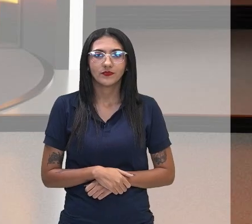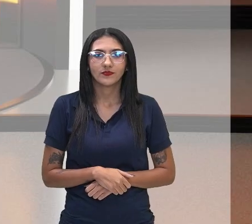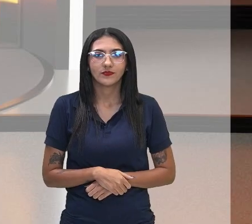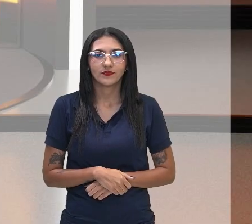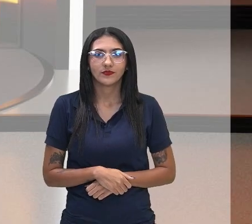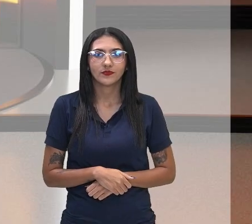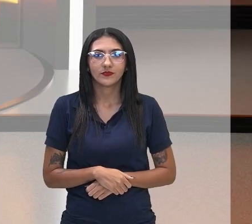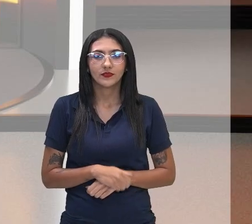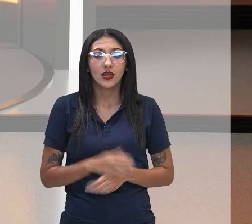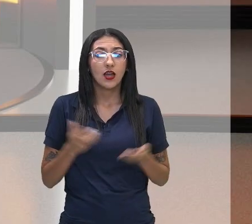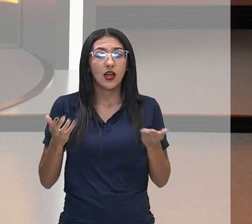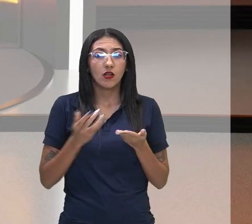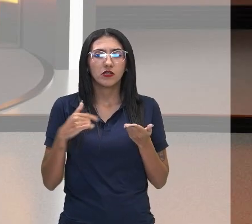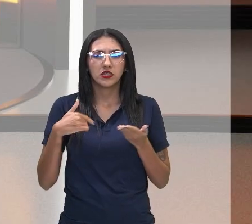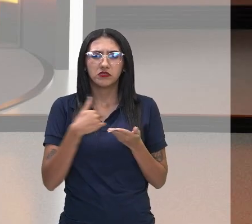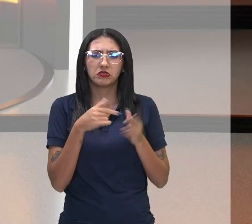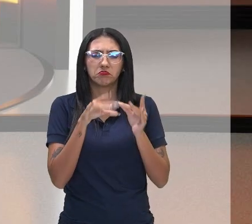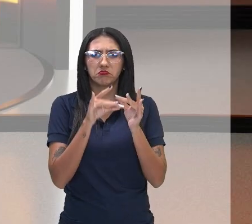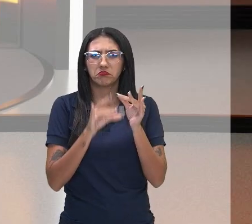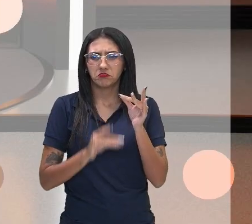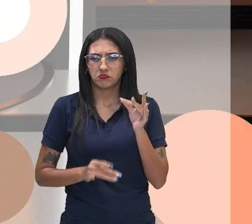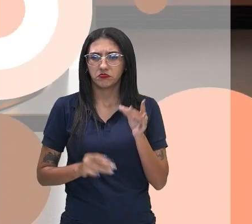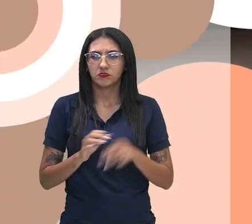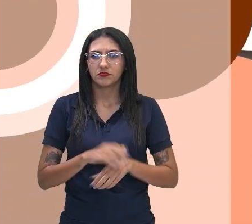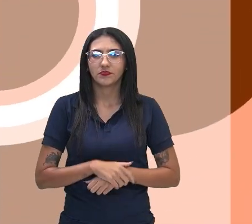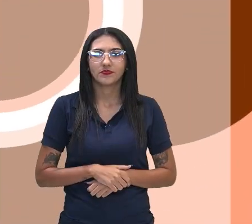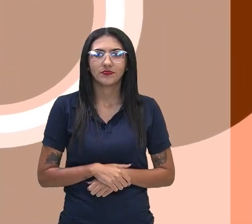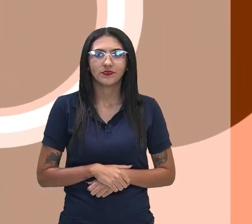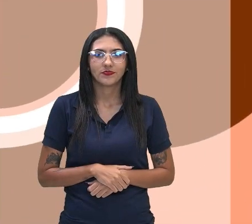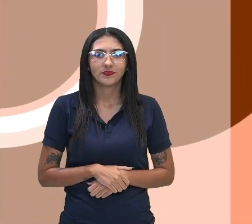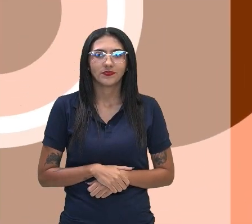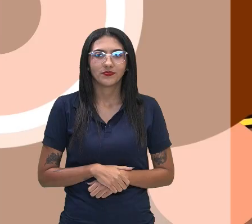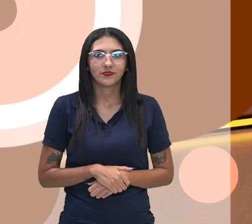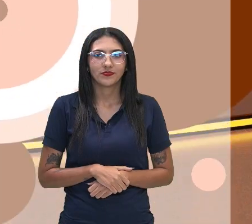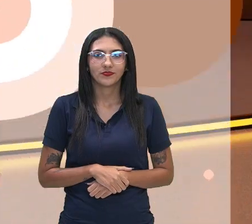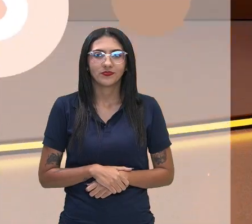mais neste assunto.